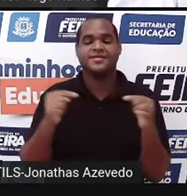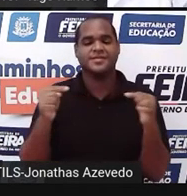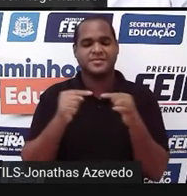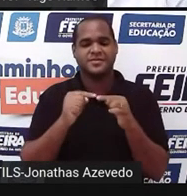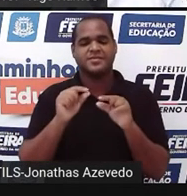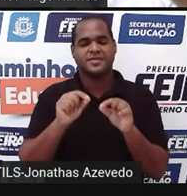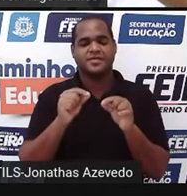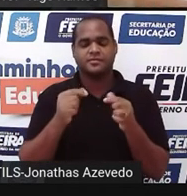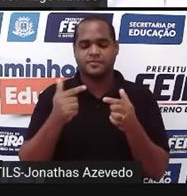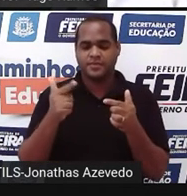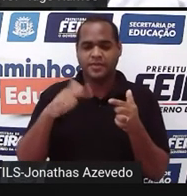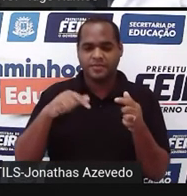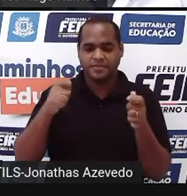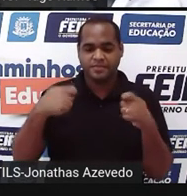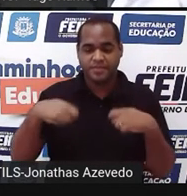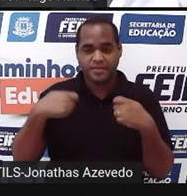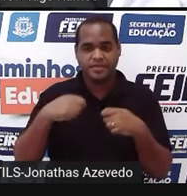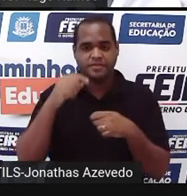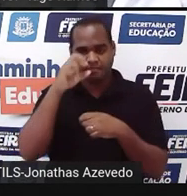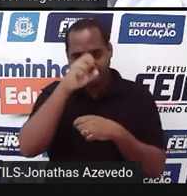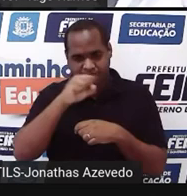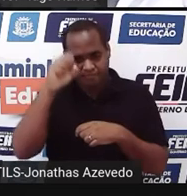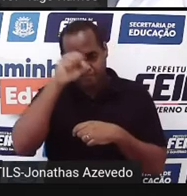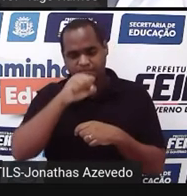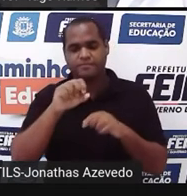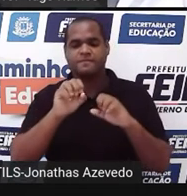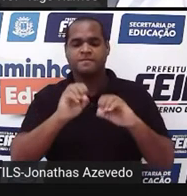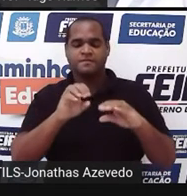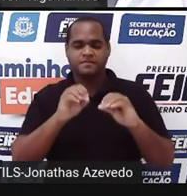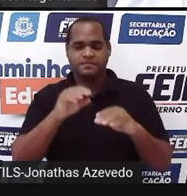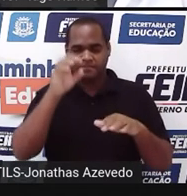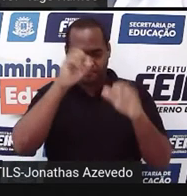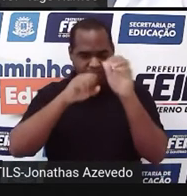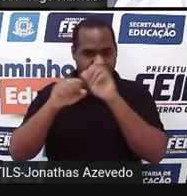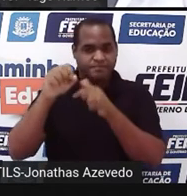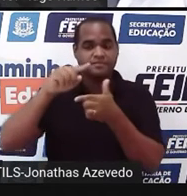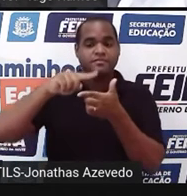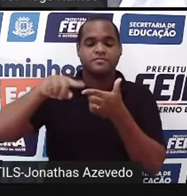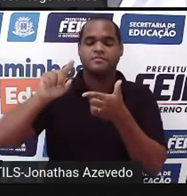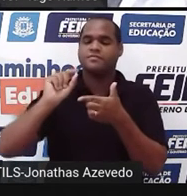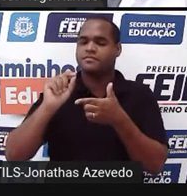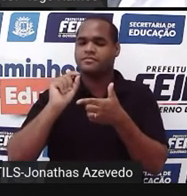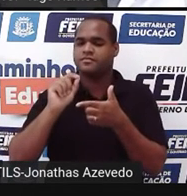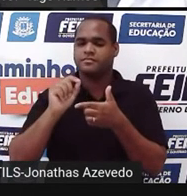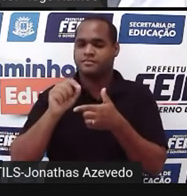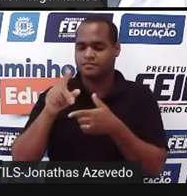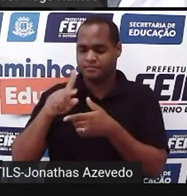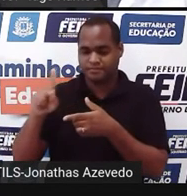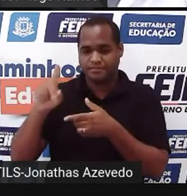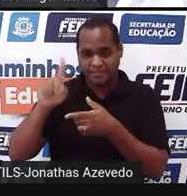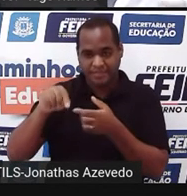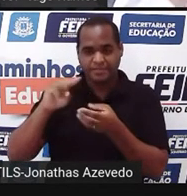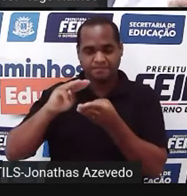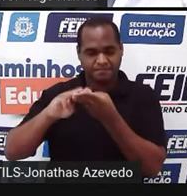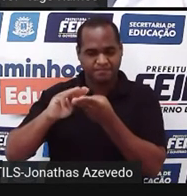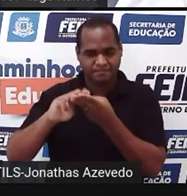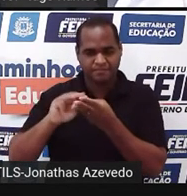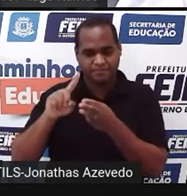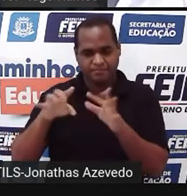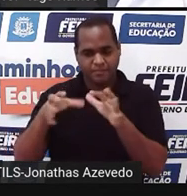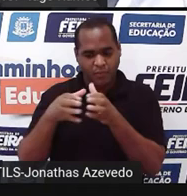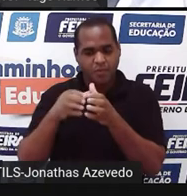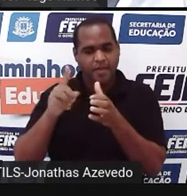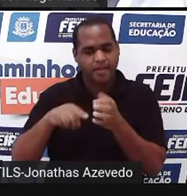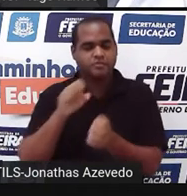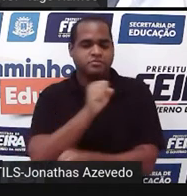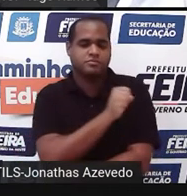ser aquilo que a gente precisa aprender nessa aula é um problema foi esse né A professora de matemática da